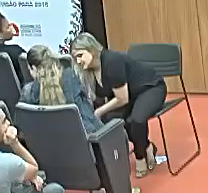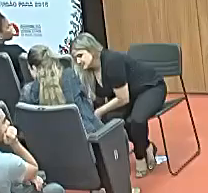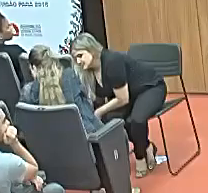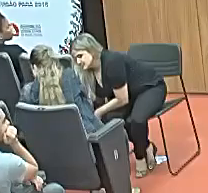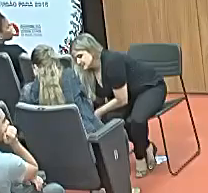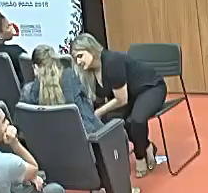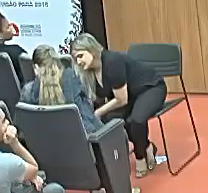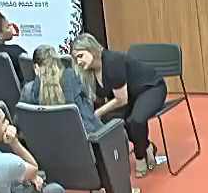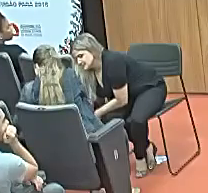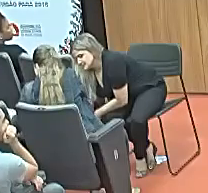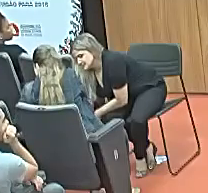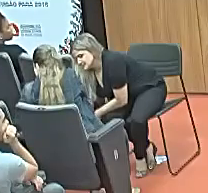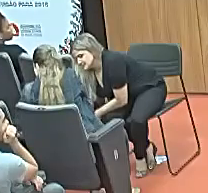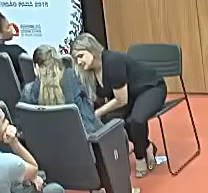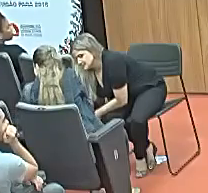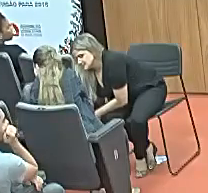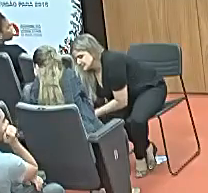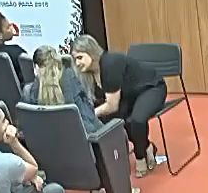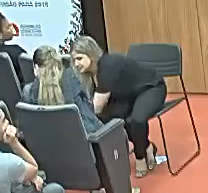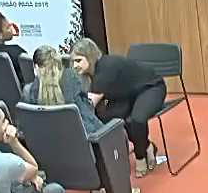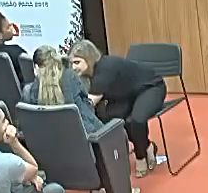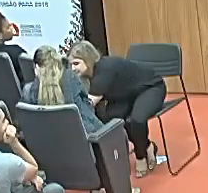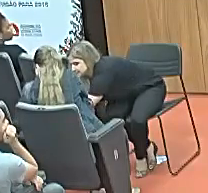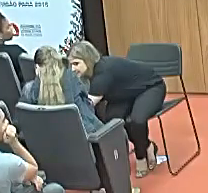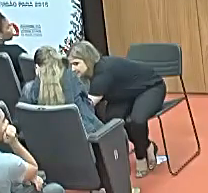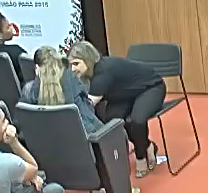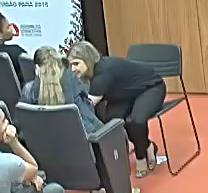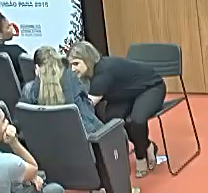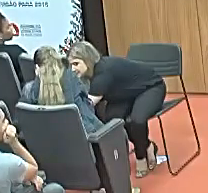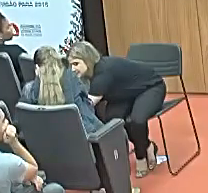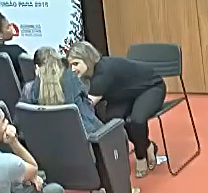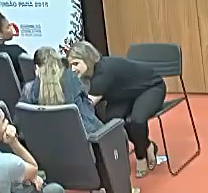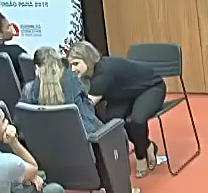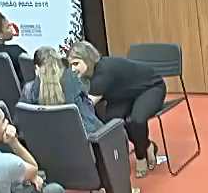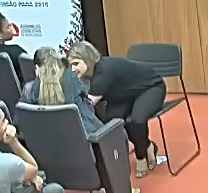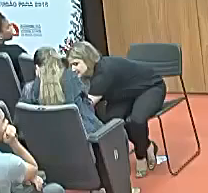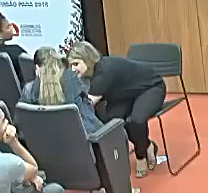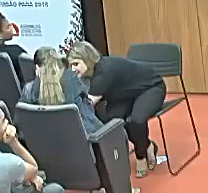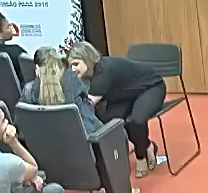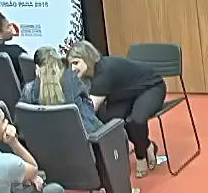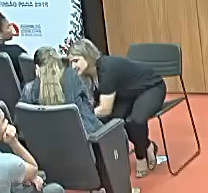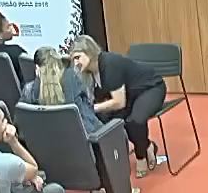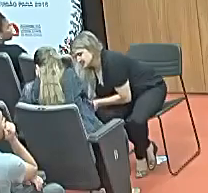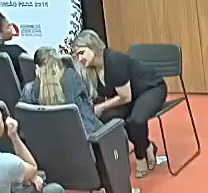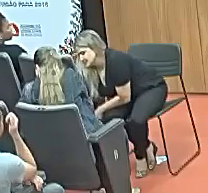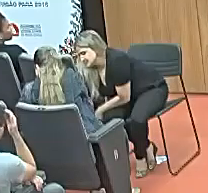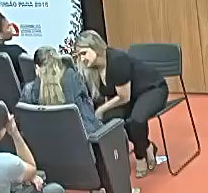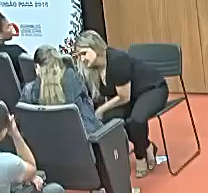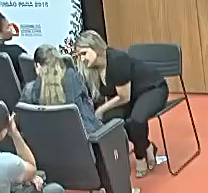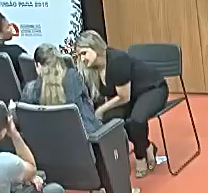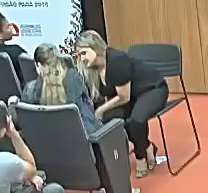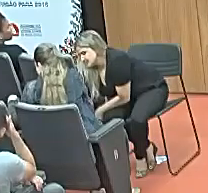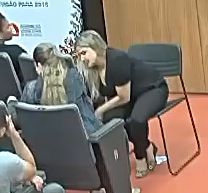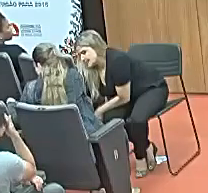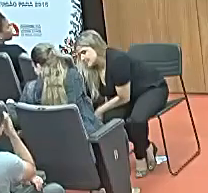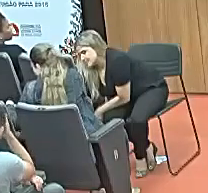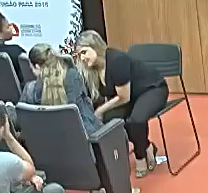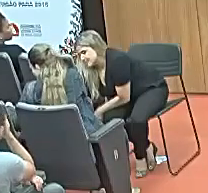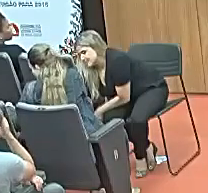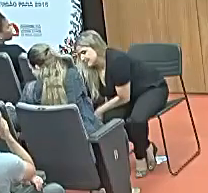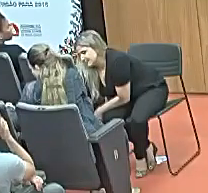processo de chamar as pessoas para participar principal em todos os momentos mais precisa principalmente